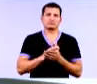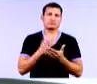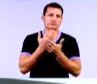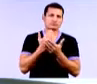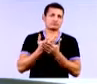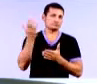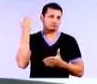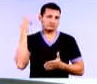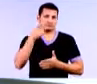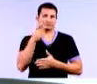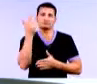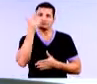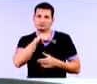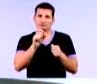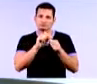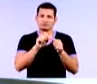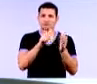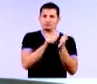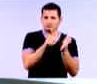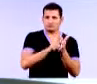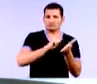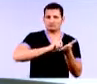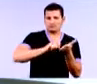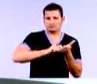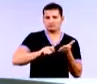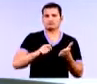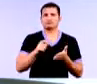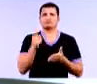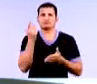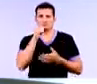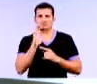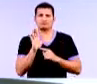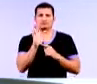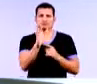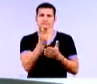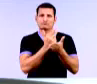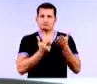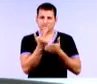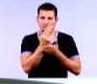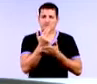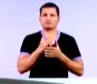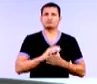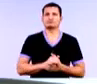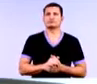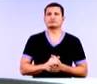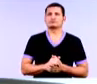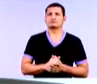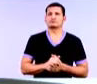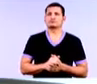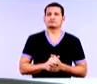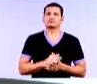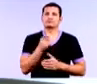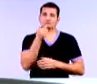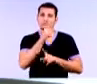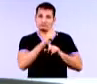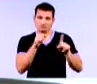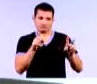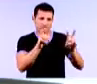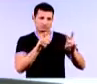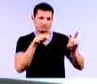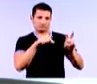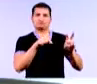olha, você consegue fazer isso no papel, você consegue fazer por representação gráfica, enfim. O fato de você não estar na frente do